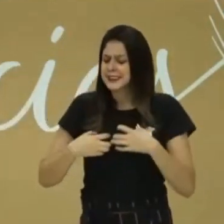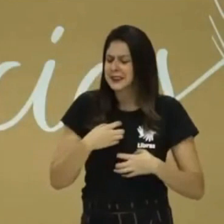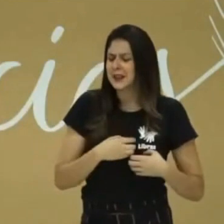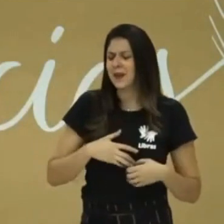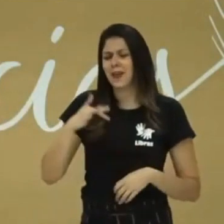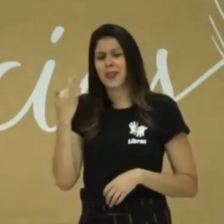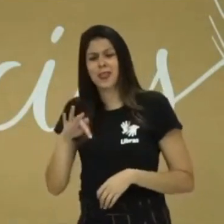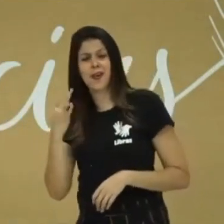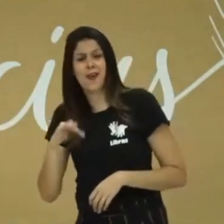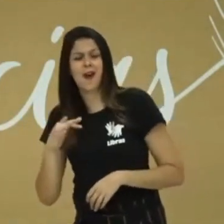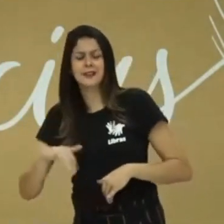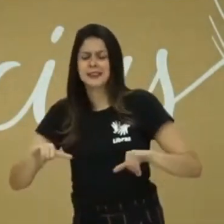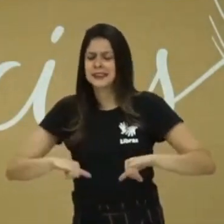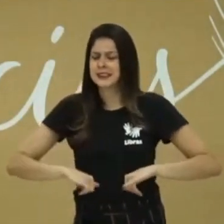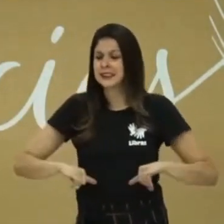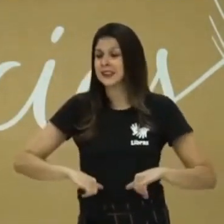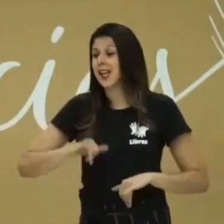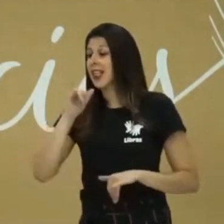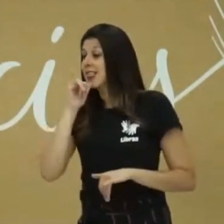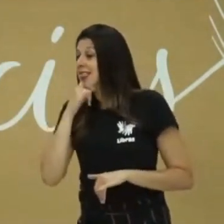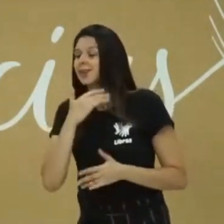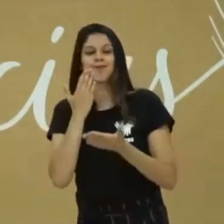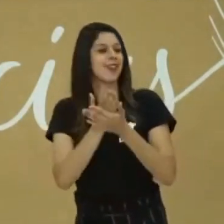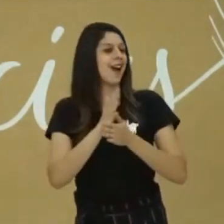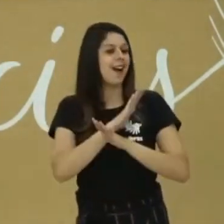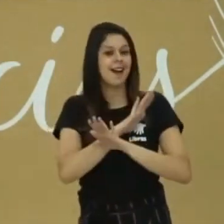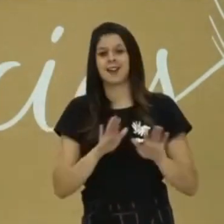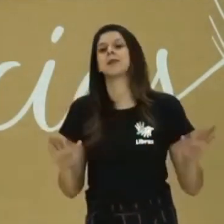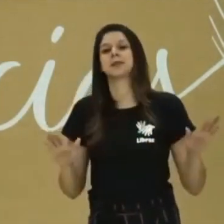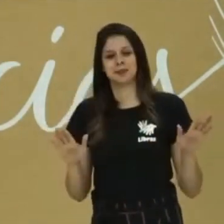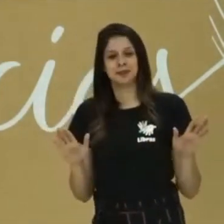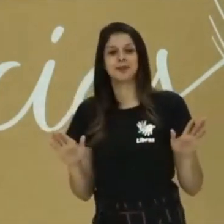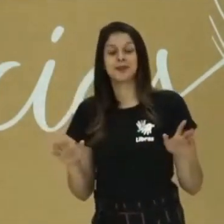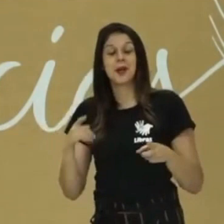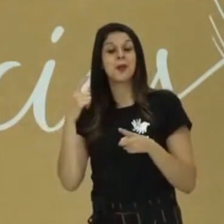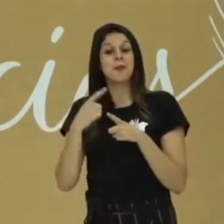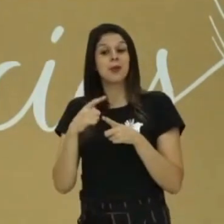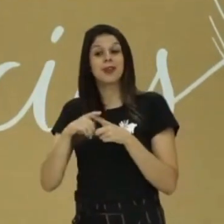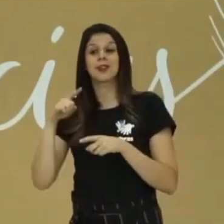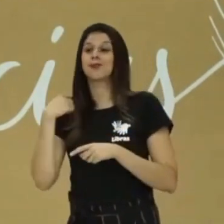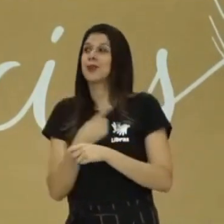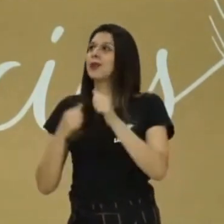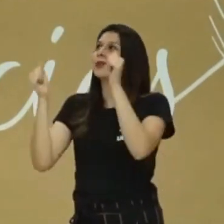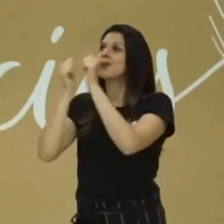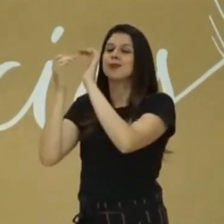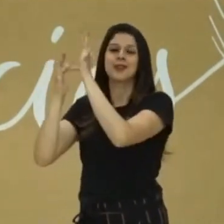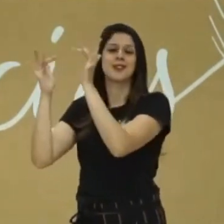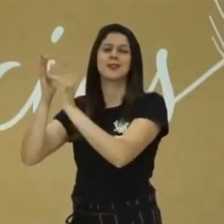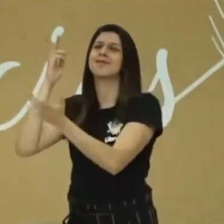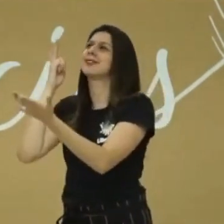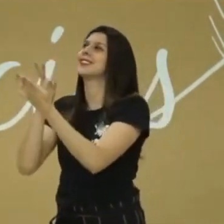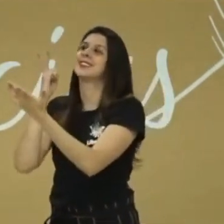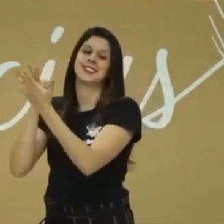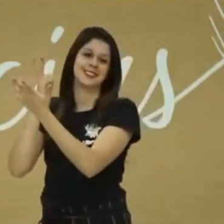a dor a tristeza e tudo tipo de problema que nós passamos nesse mundo porque Estaremos com ele para